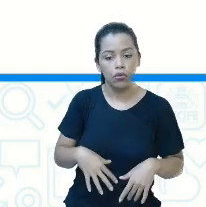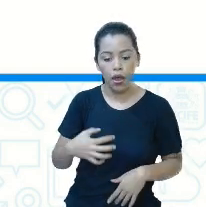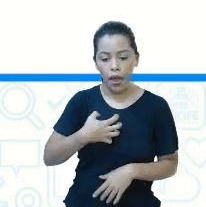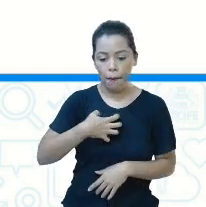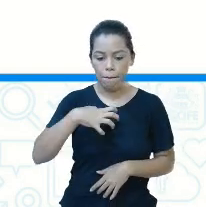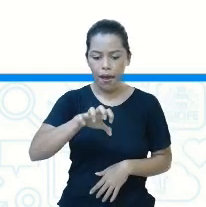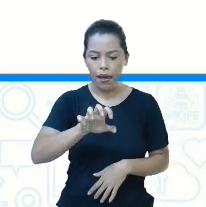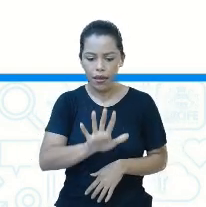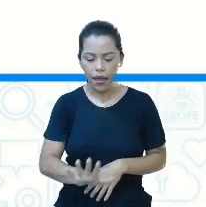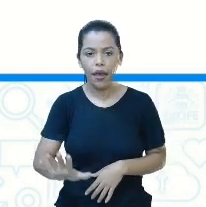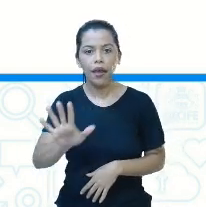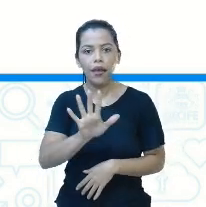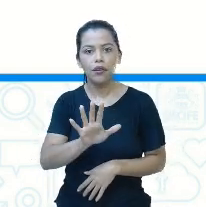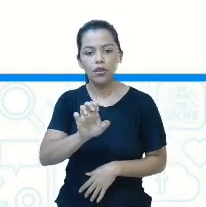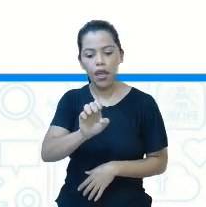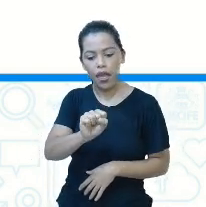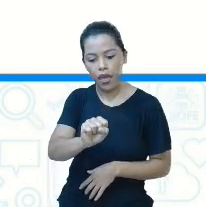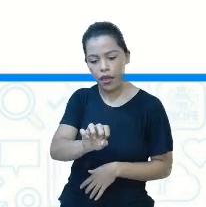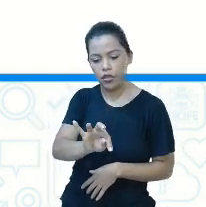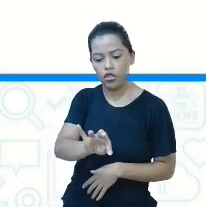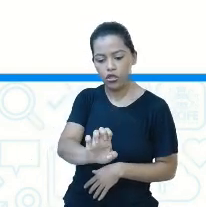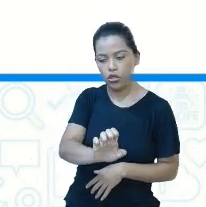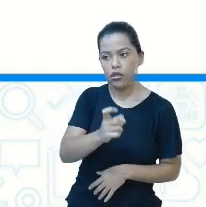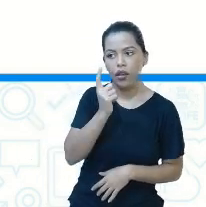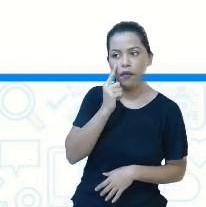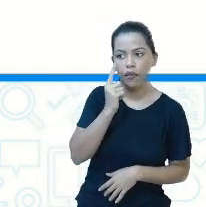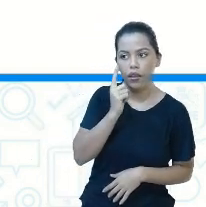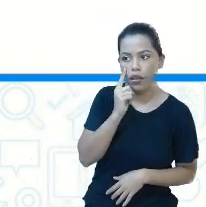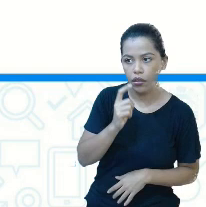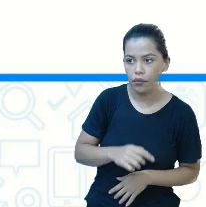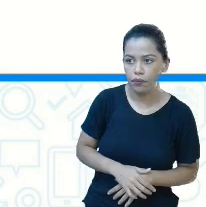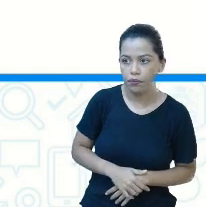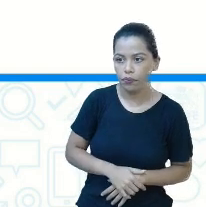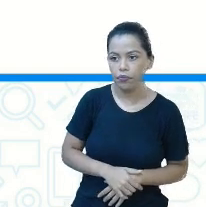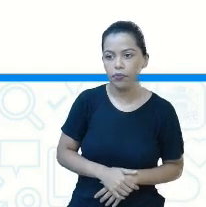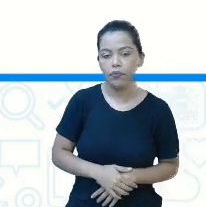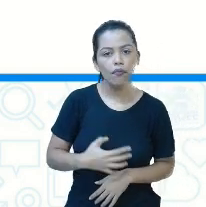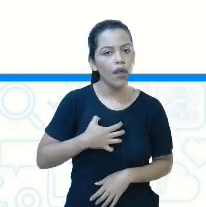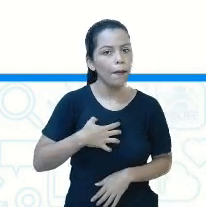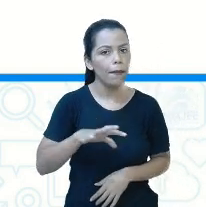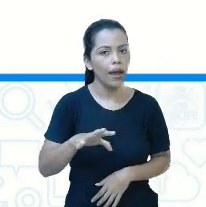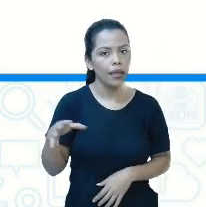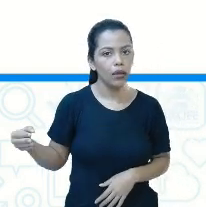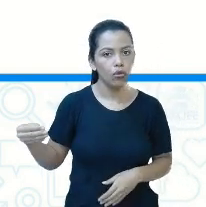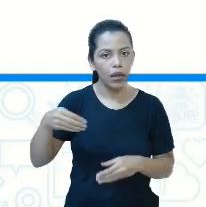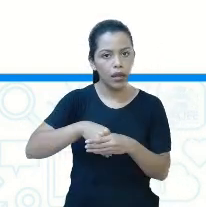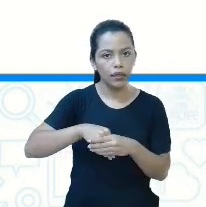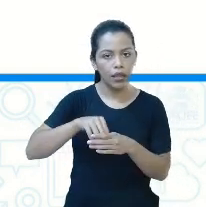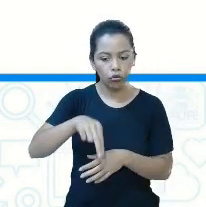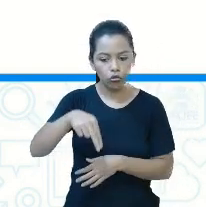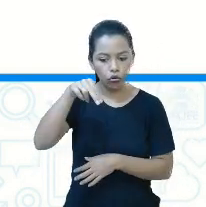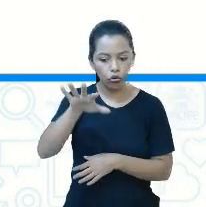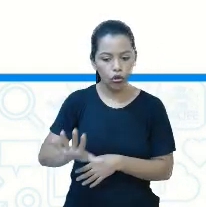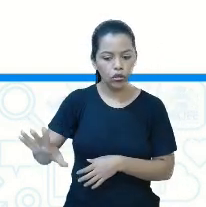região chamada este. Está vendo? A Bahia não fazia nem parte do Nordeste aí em